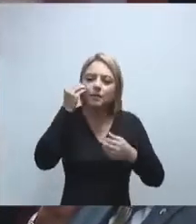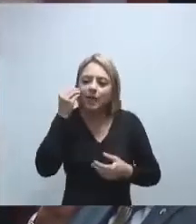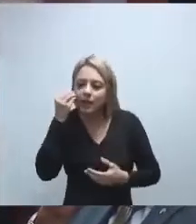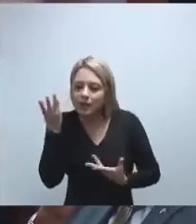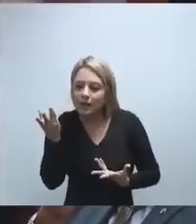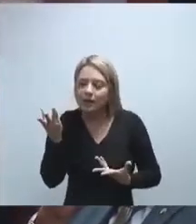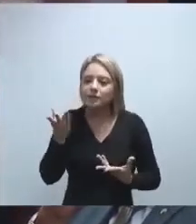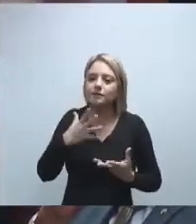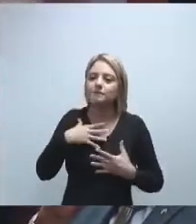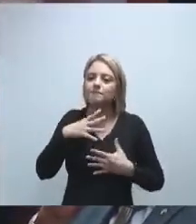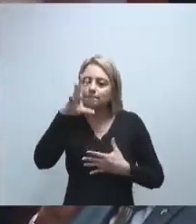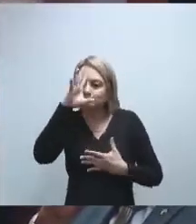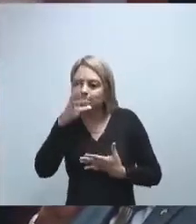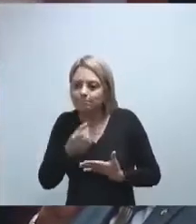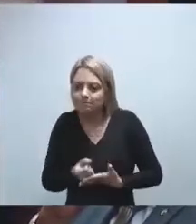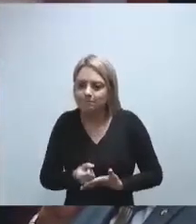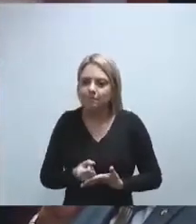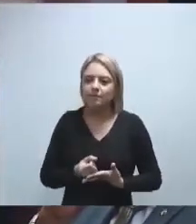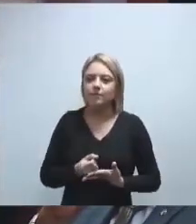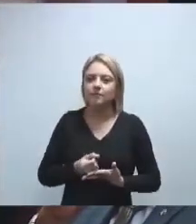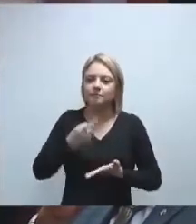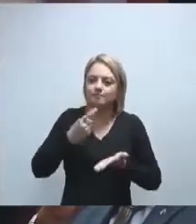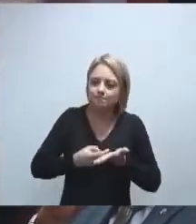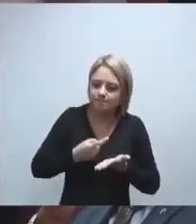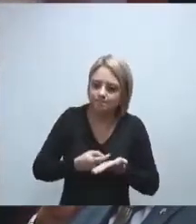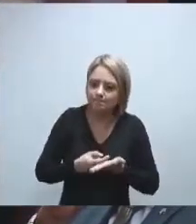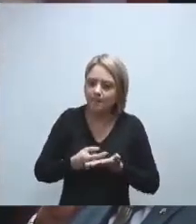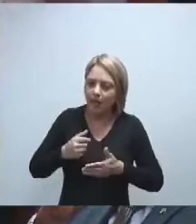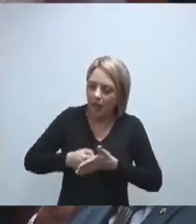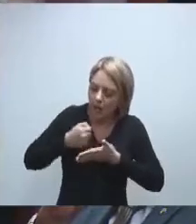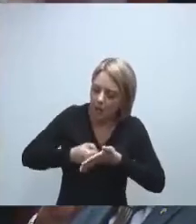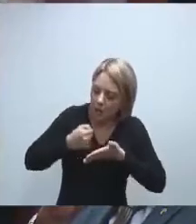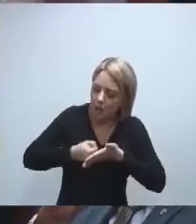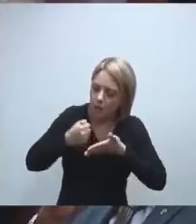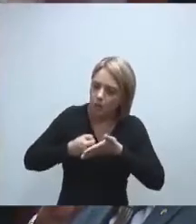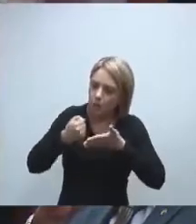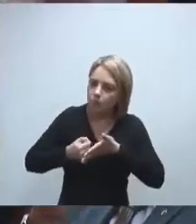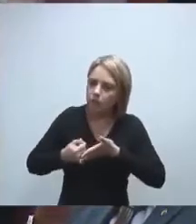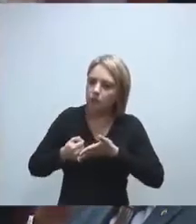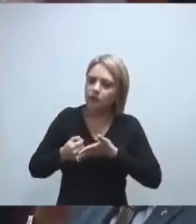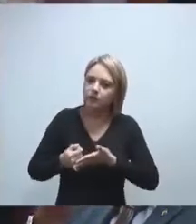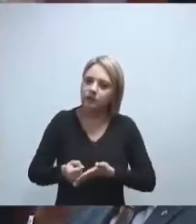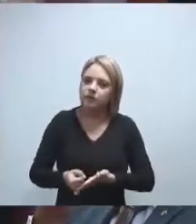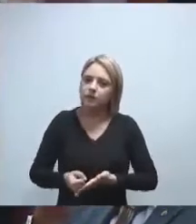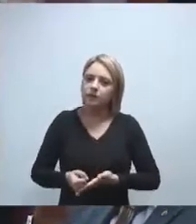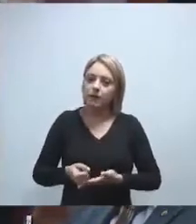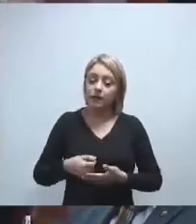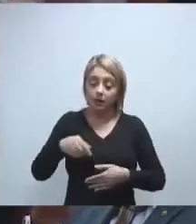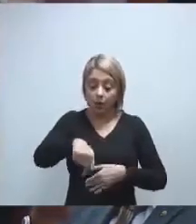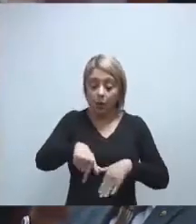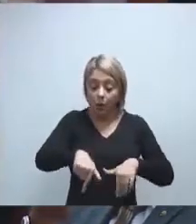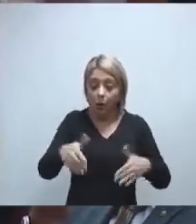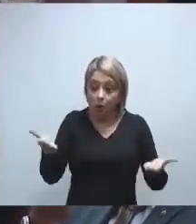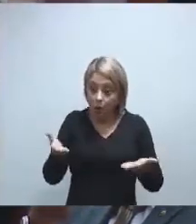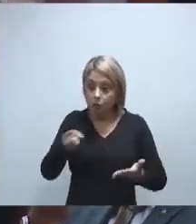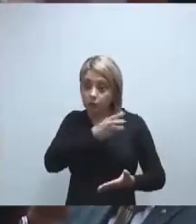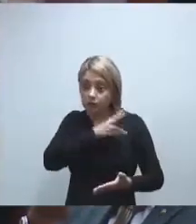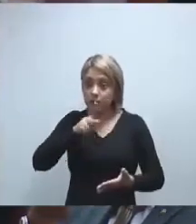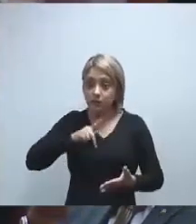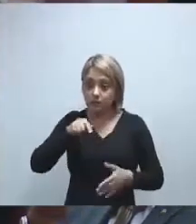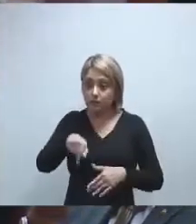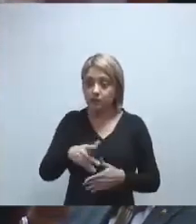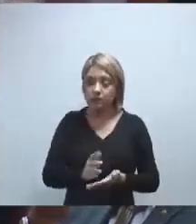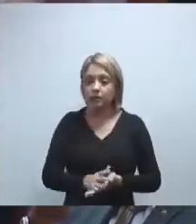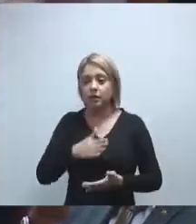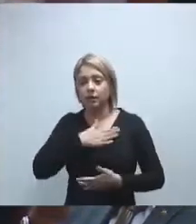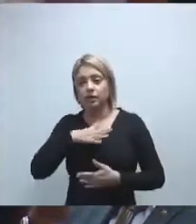que nos afirmam e confirmam a luta que foi desencadeada para que nos trouxe até aqui e